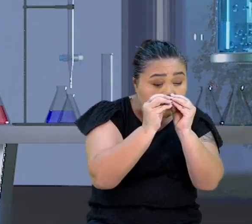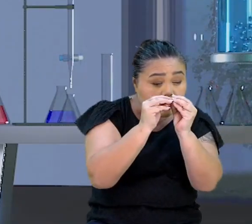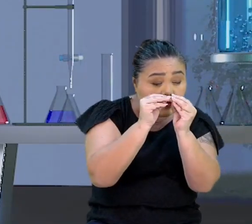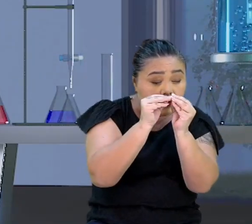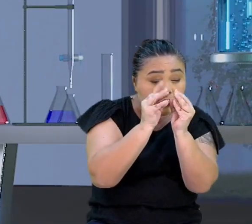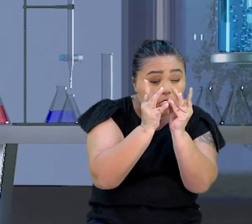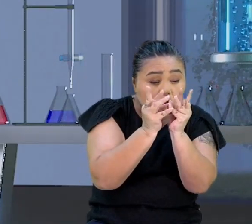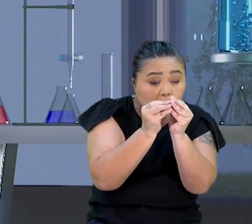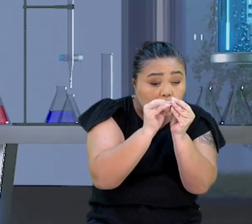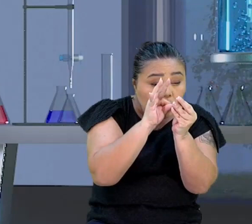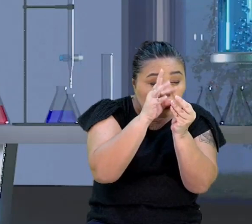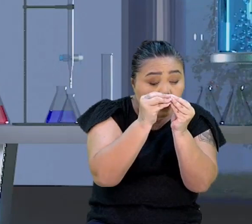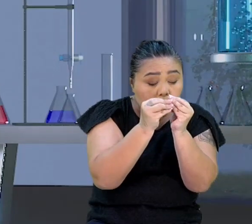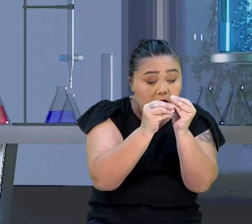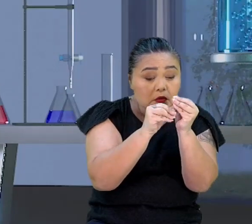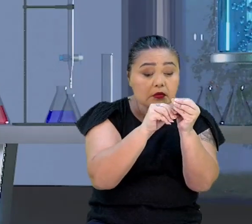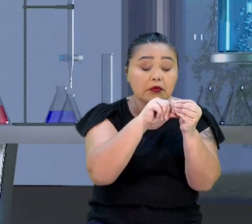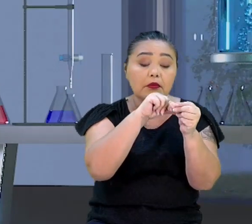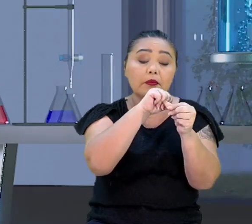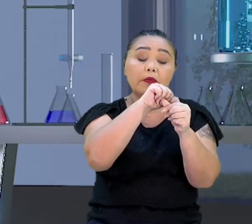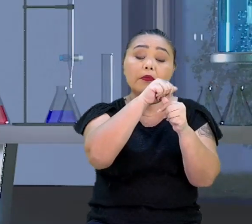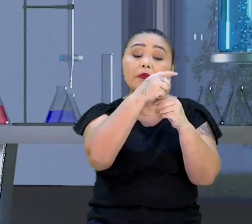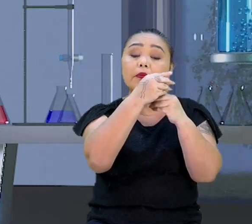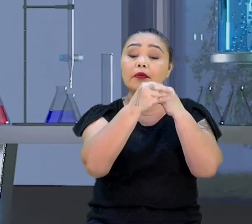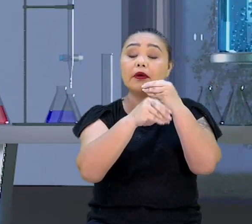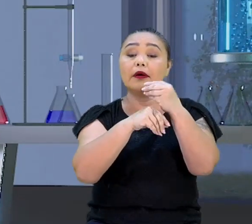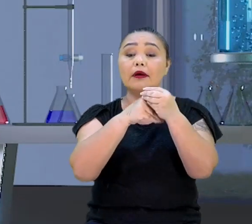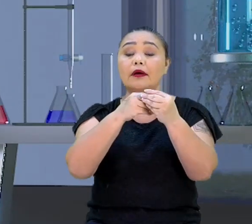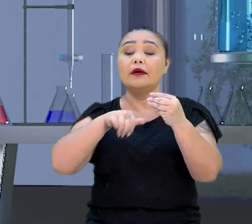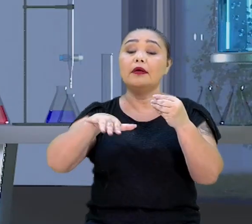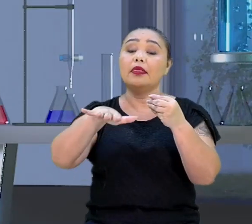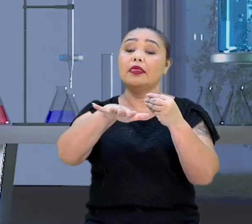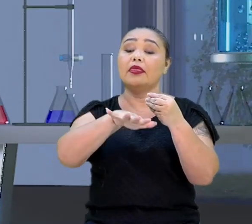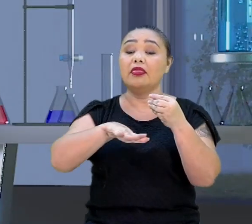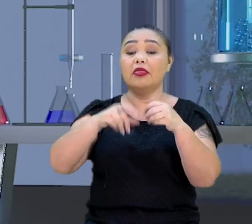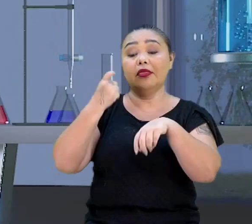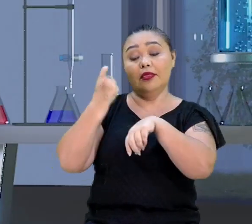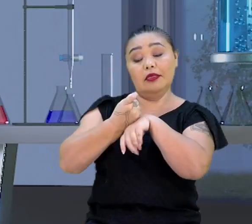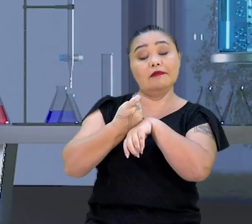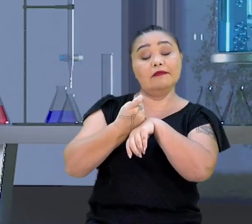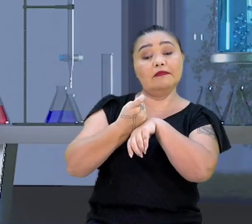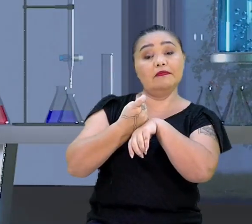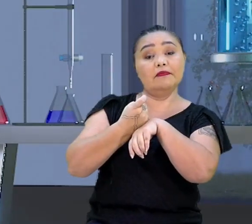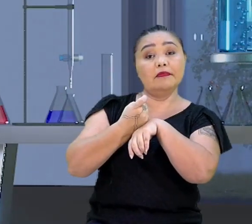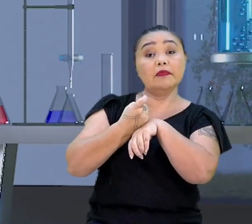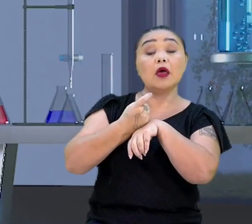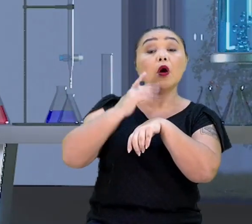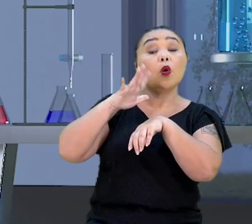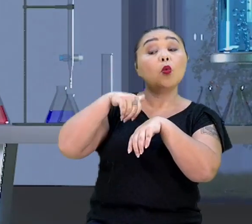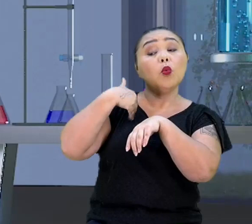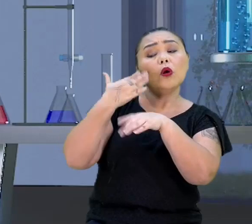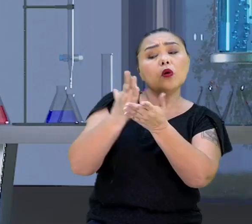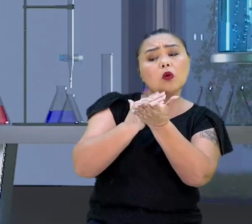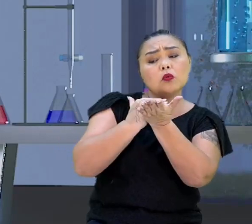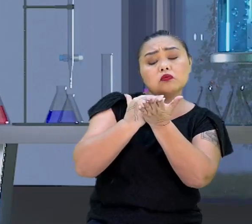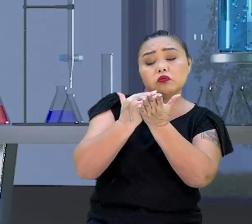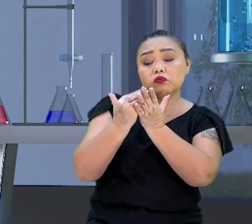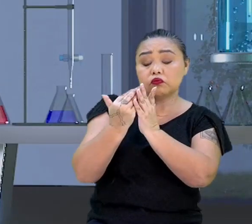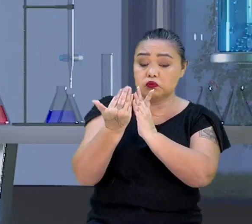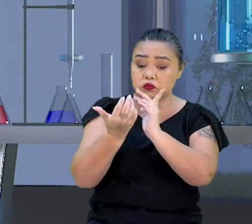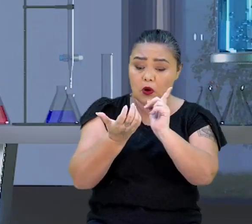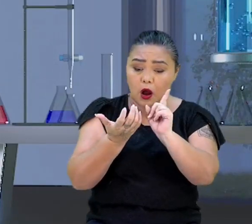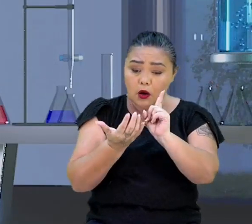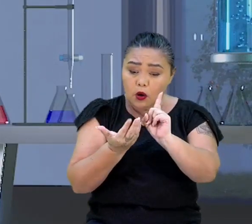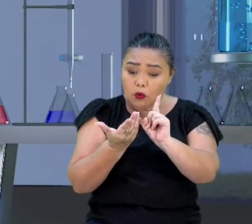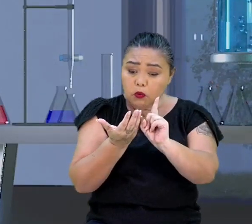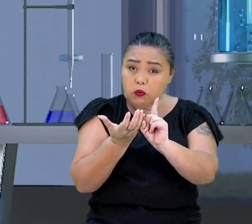eles sofram a mudança de fase e fiquem no estado sólido. Quando eu começo a aquecer essa